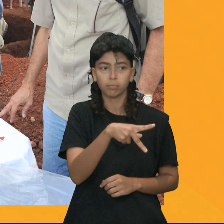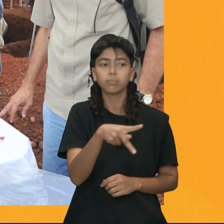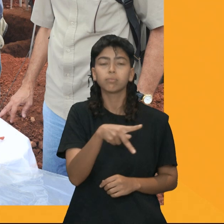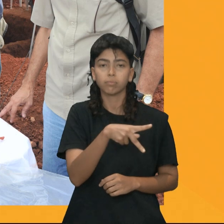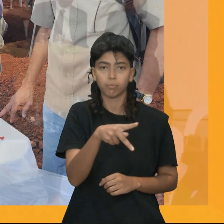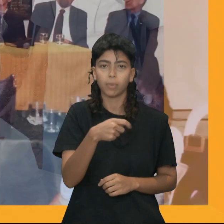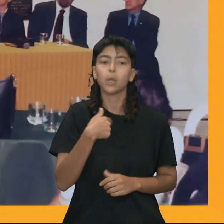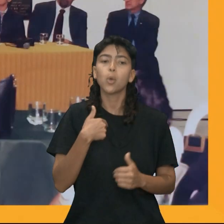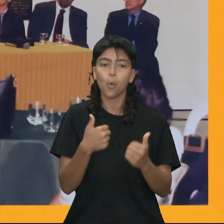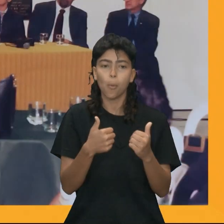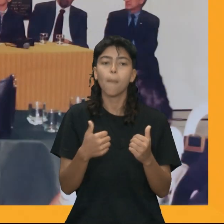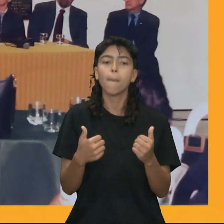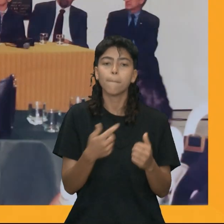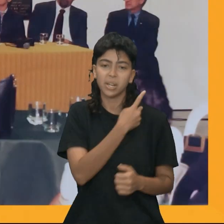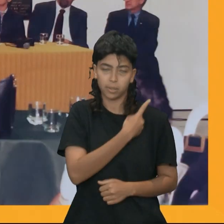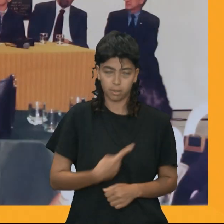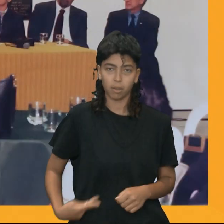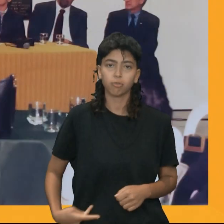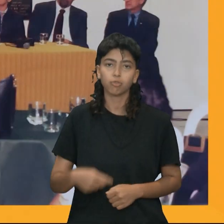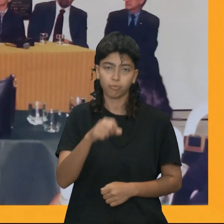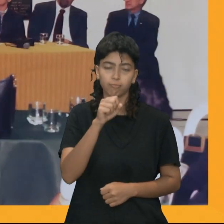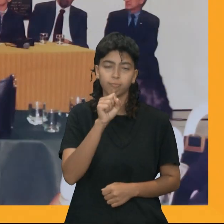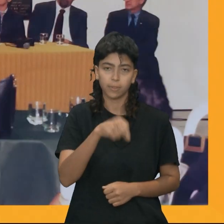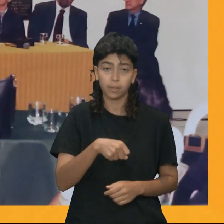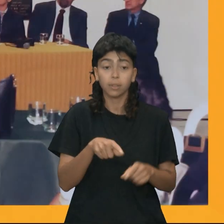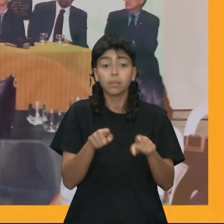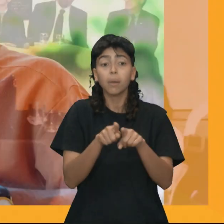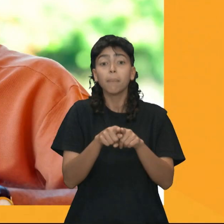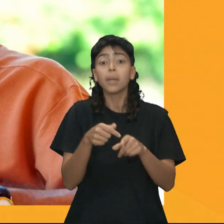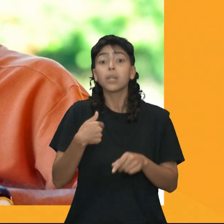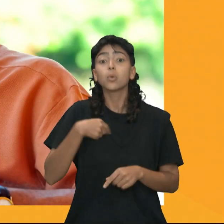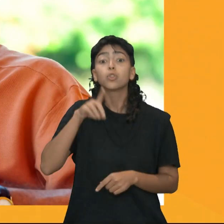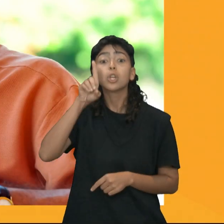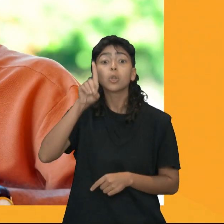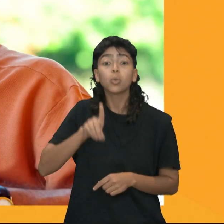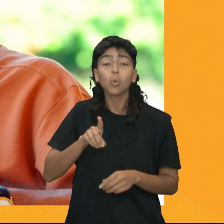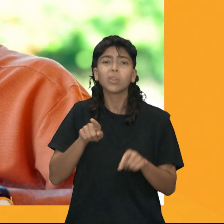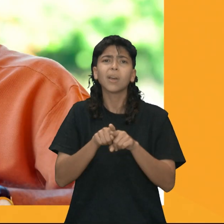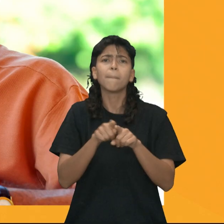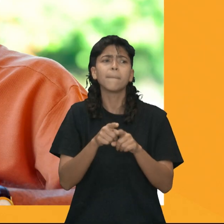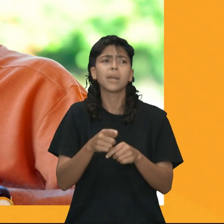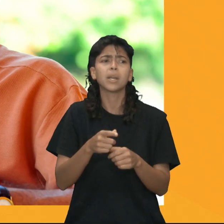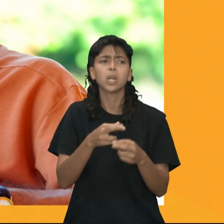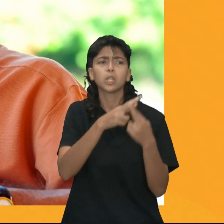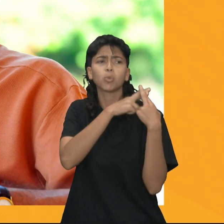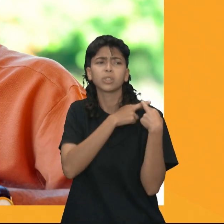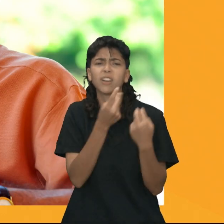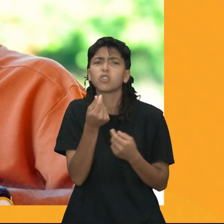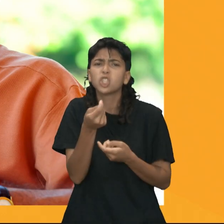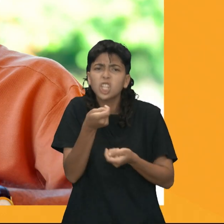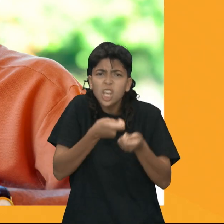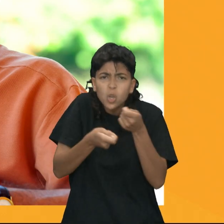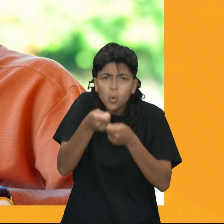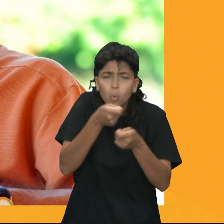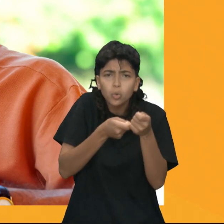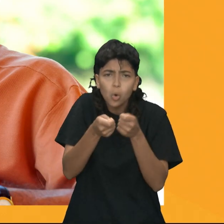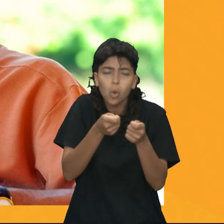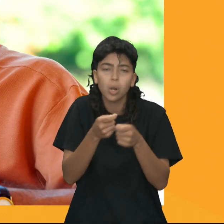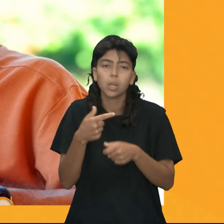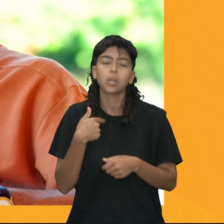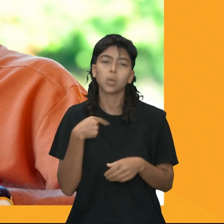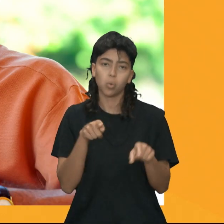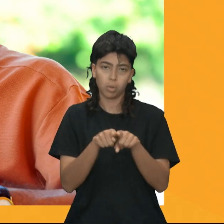vezes, recentemente deixei de ser também diretor tesoureiro, né? E fui candidato a reitor em 1917,